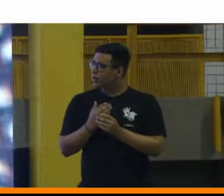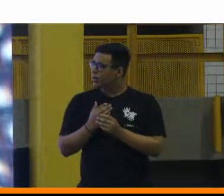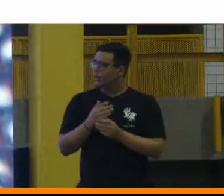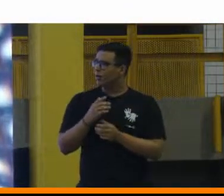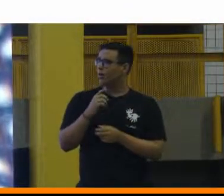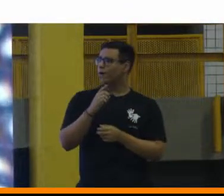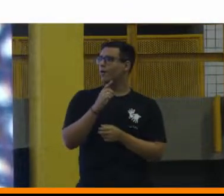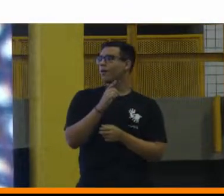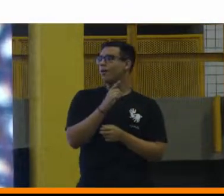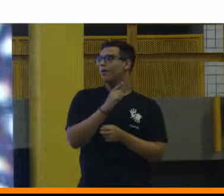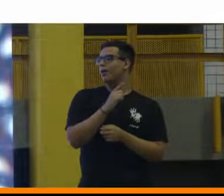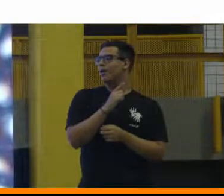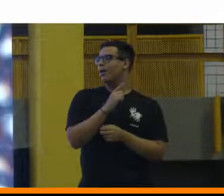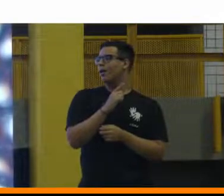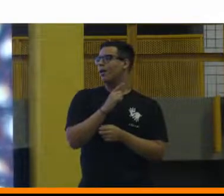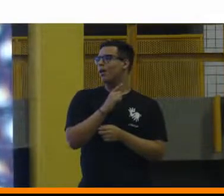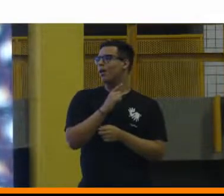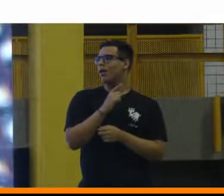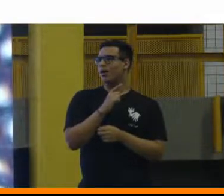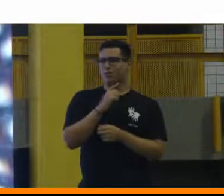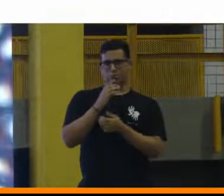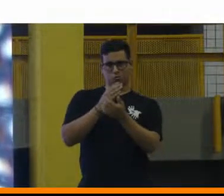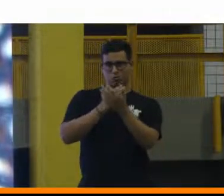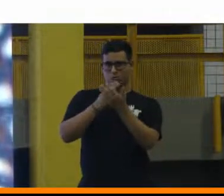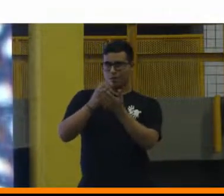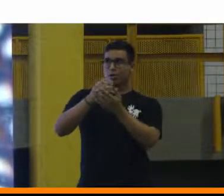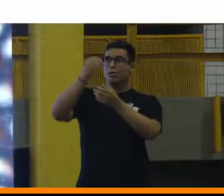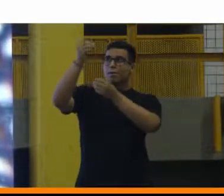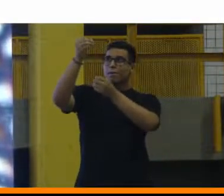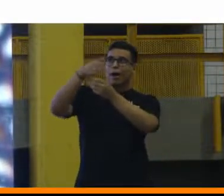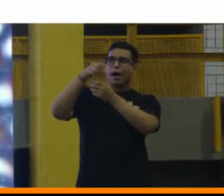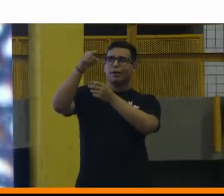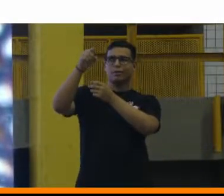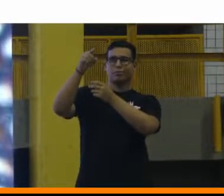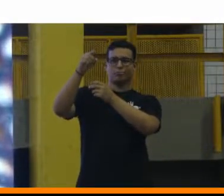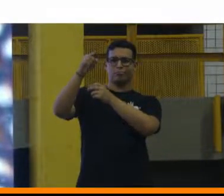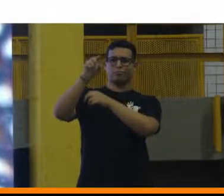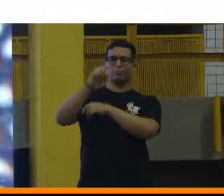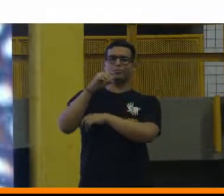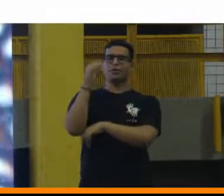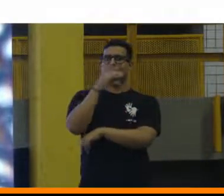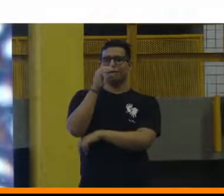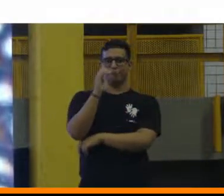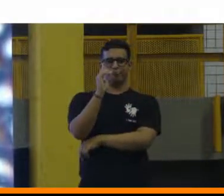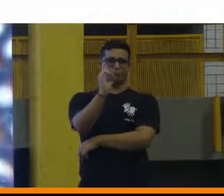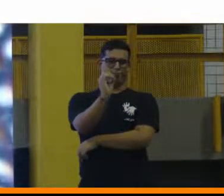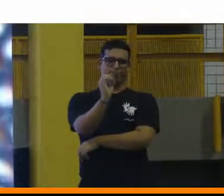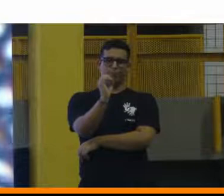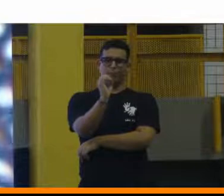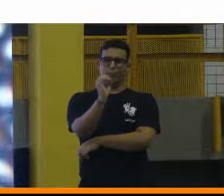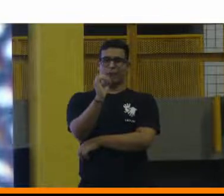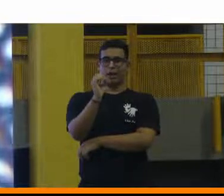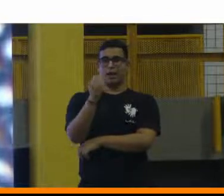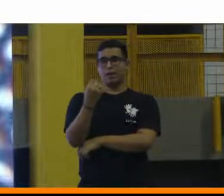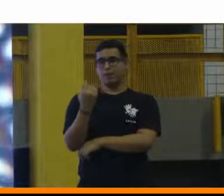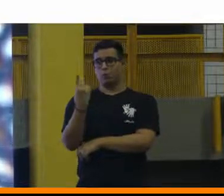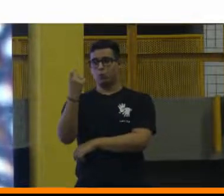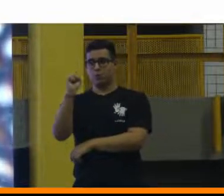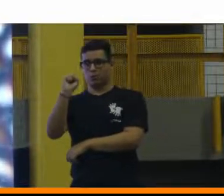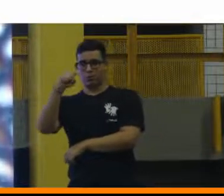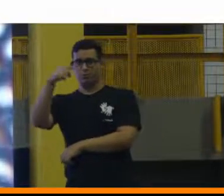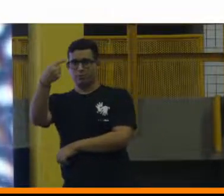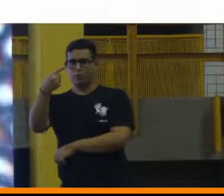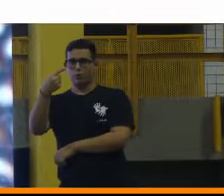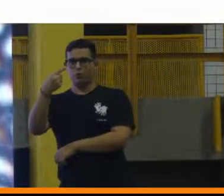soltou, ela está com velocidade zero. Passou um segundo, ela ganhou velocidade. Ela